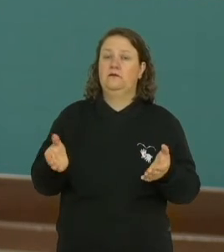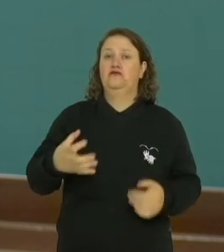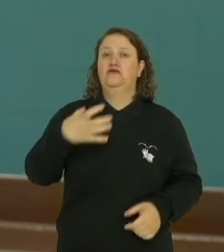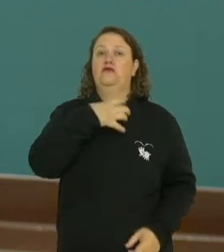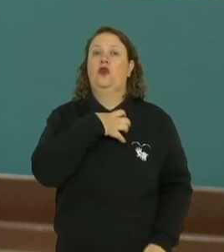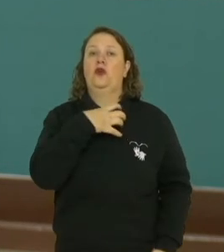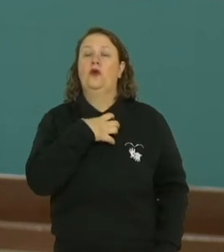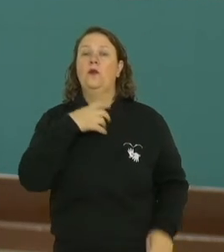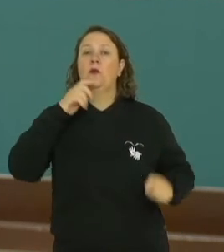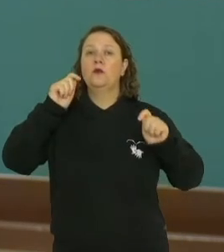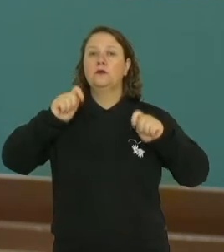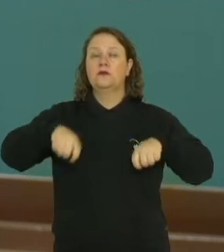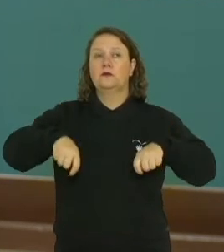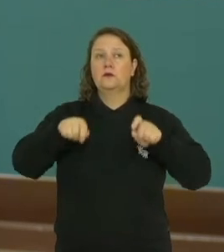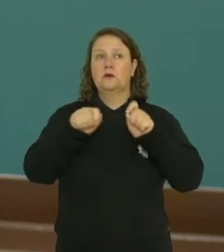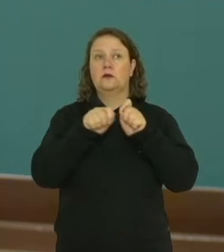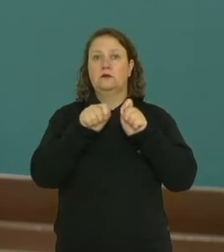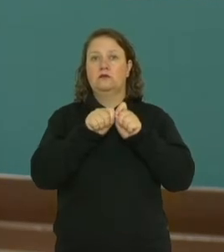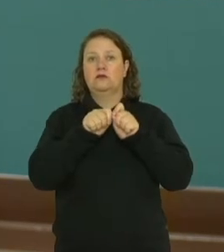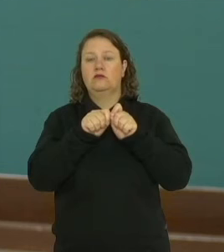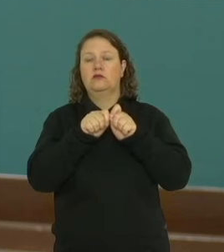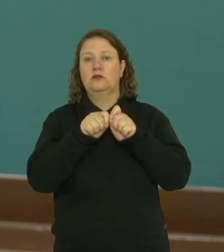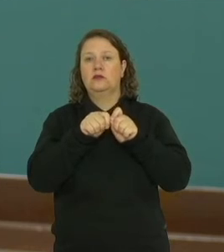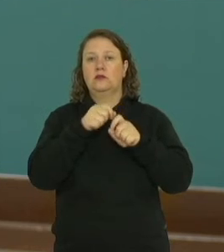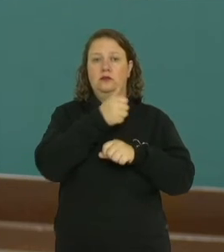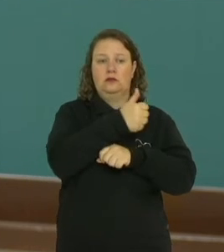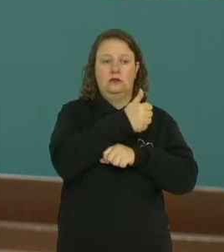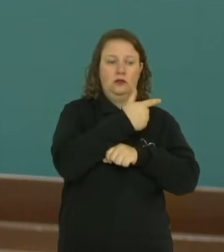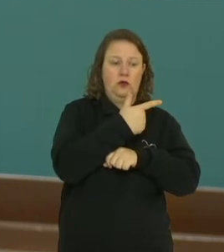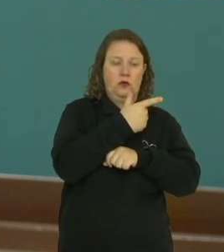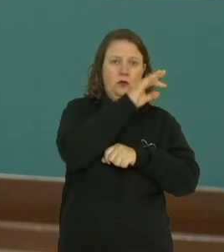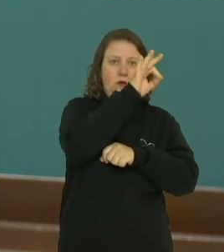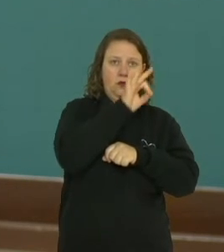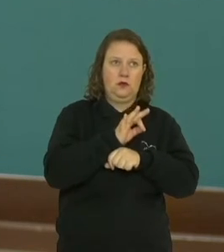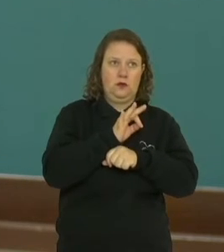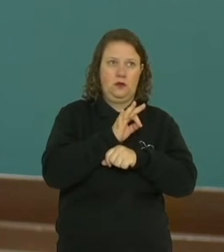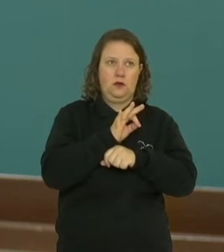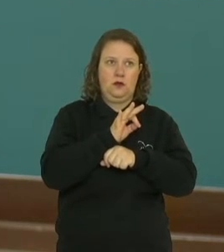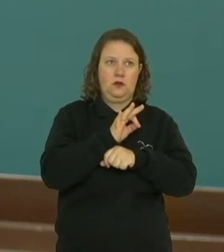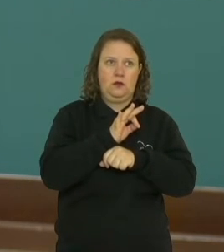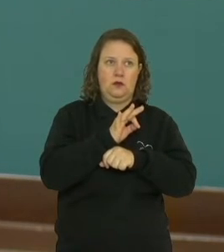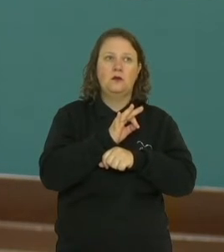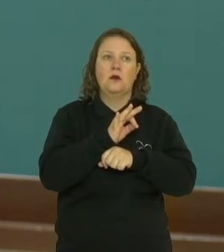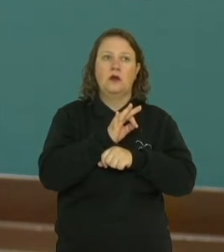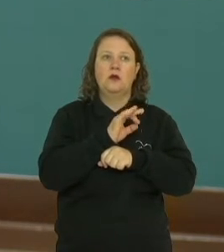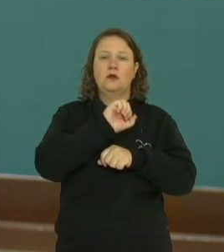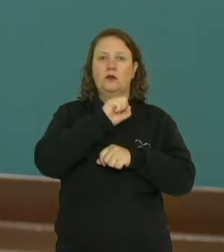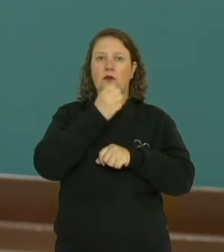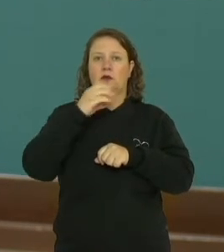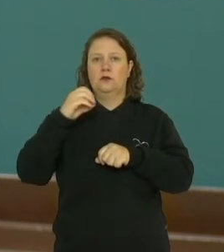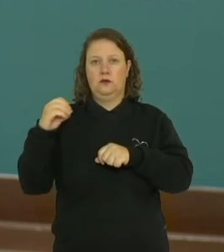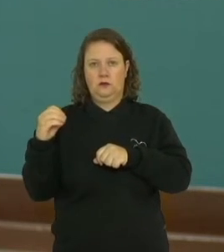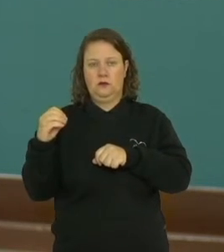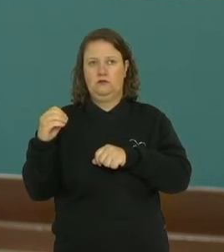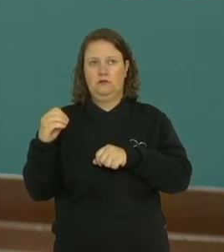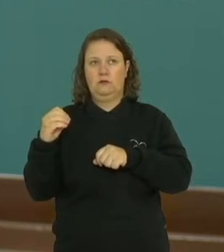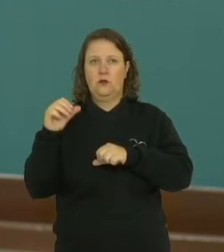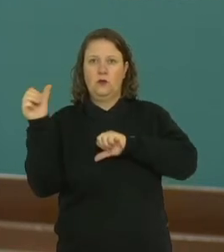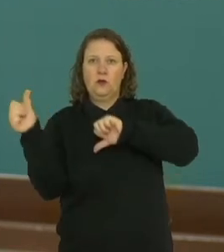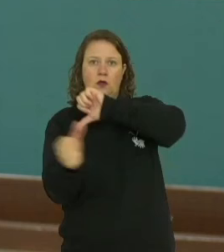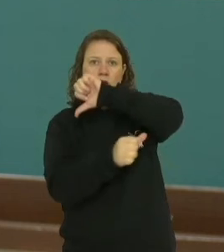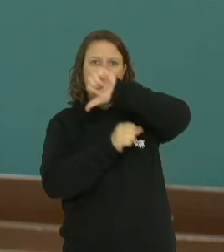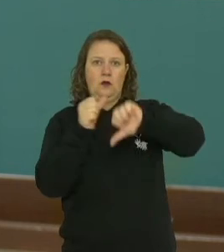maneiras seria a gente calcular o 12% de 800 mesmo, a gente transforma esse 12% em um